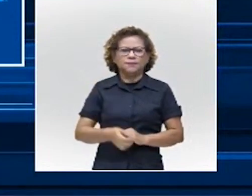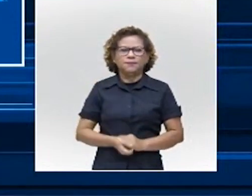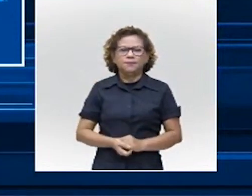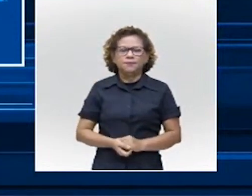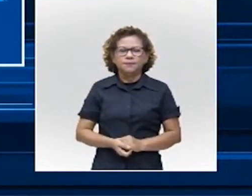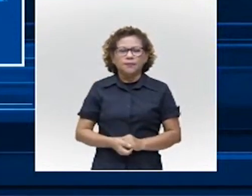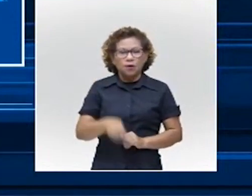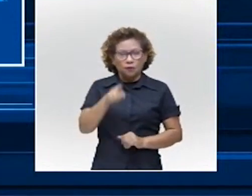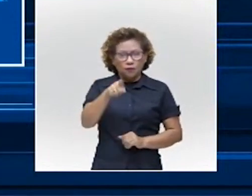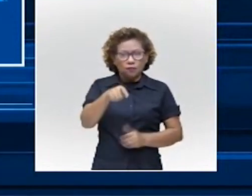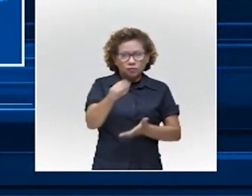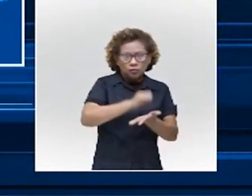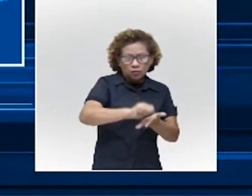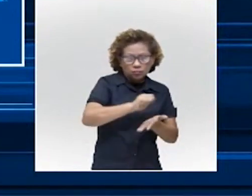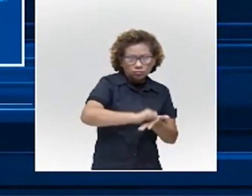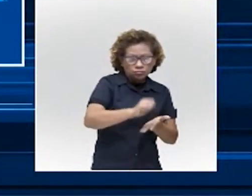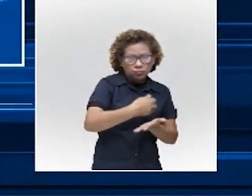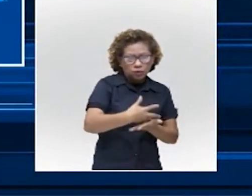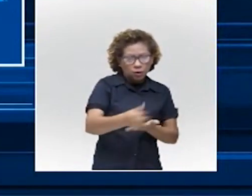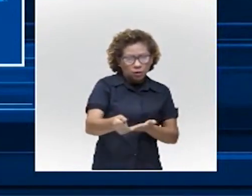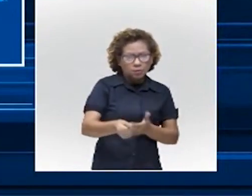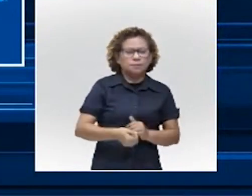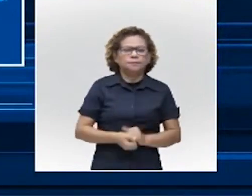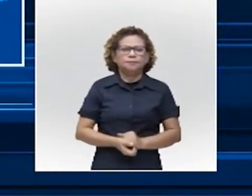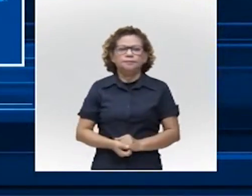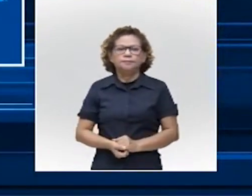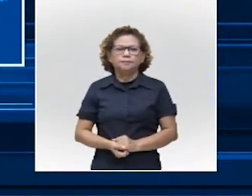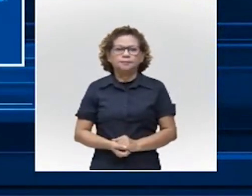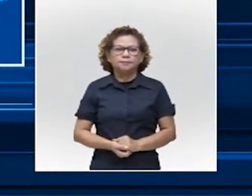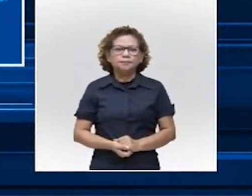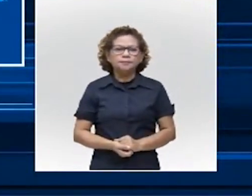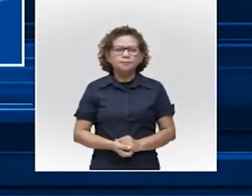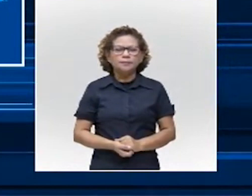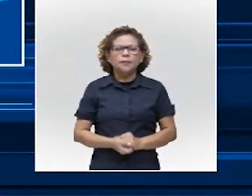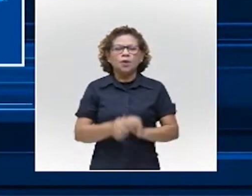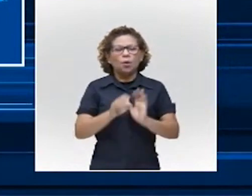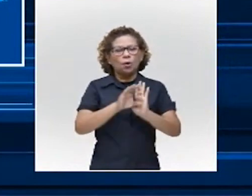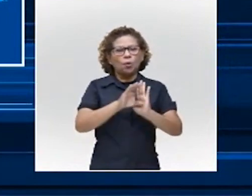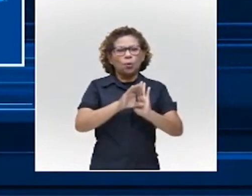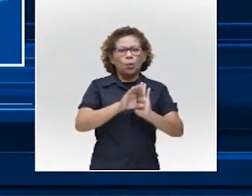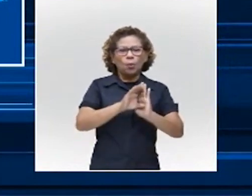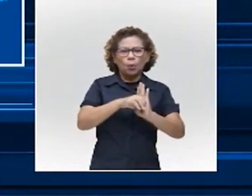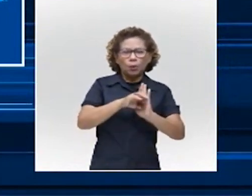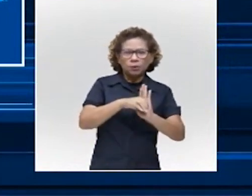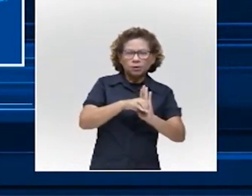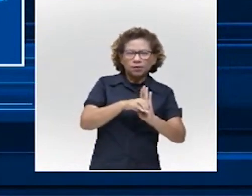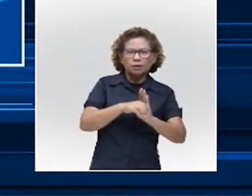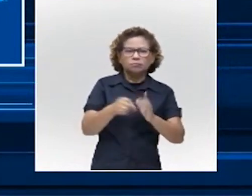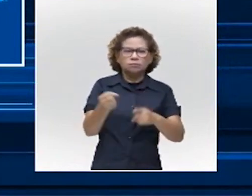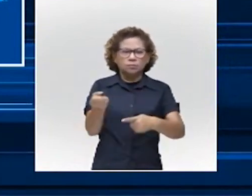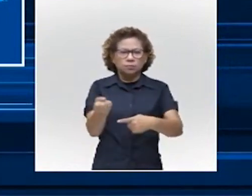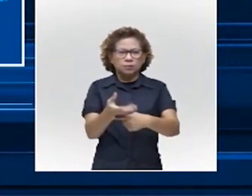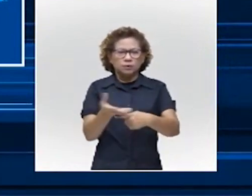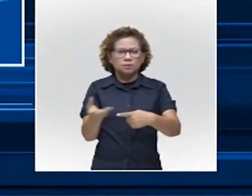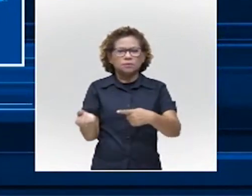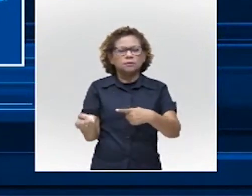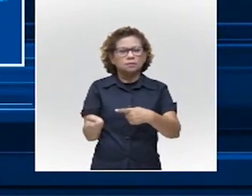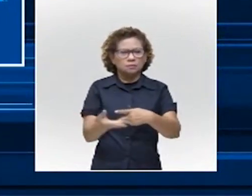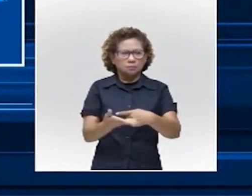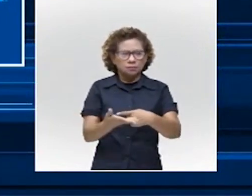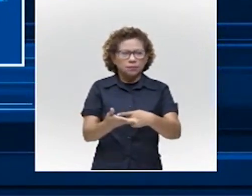nota. No nosso conceito de frações equivalentes, nós temos a seguinte